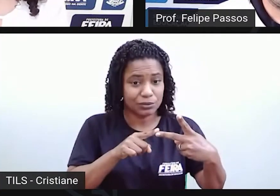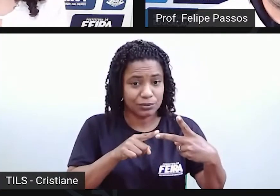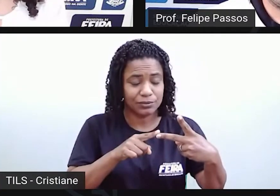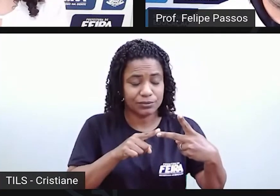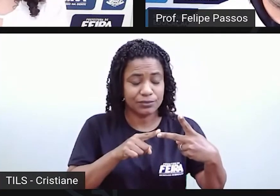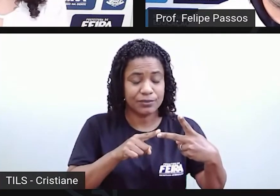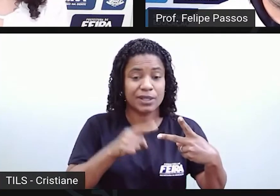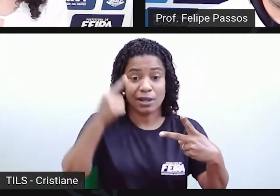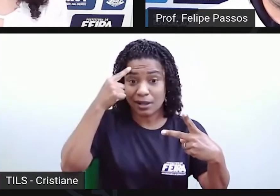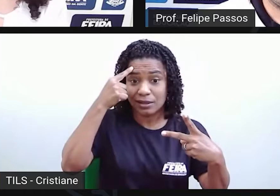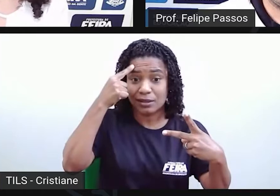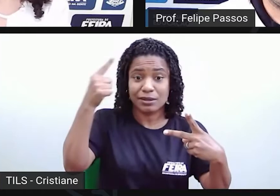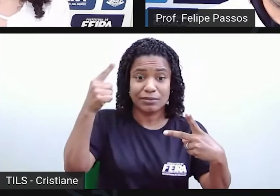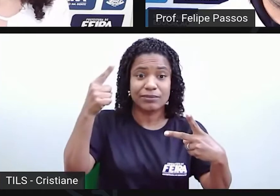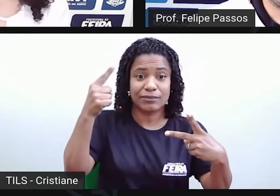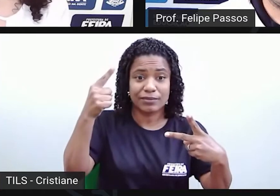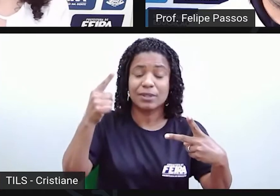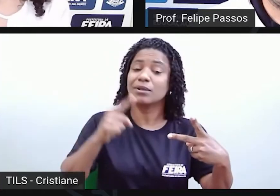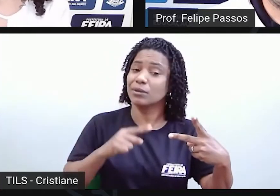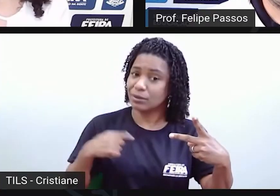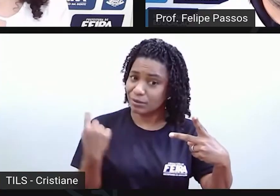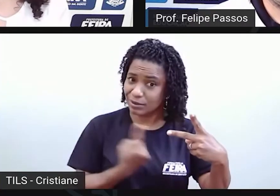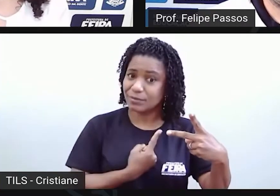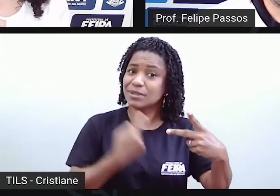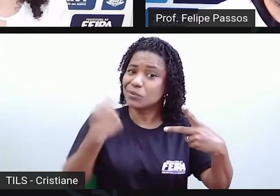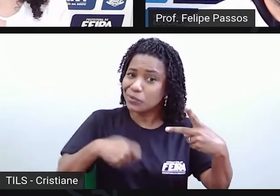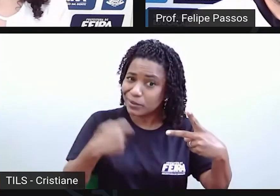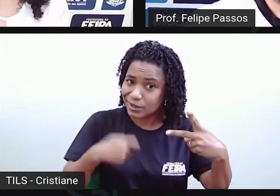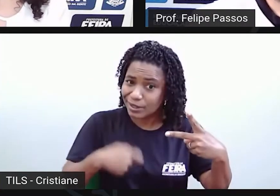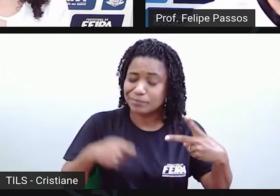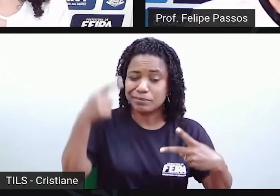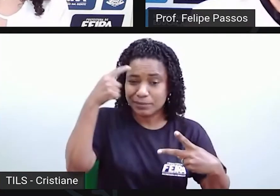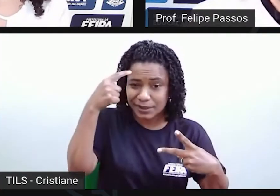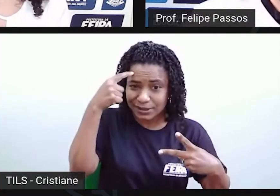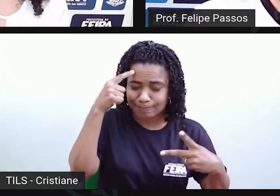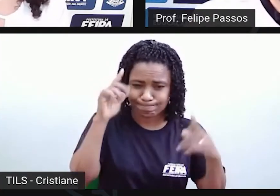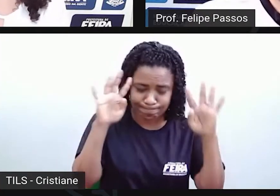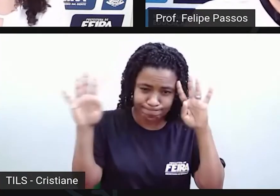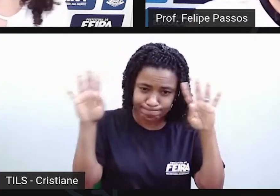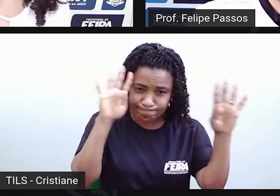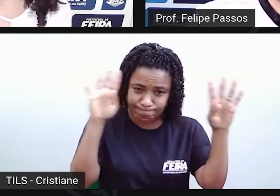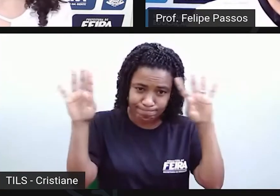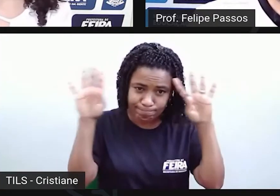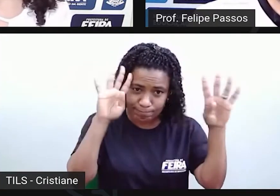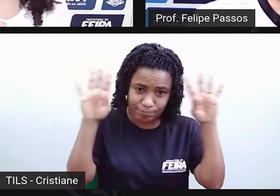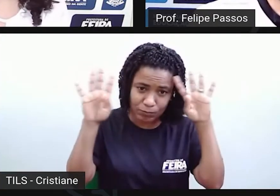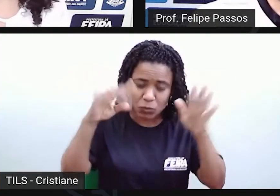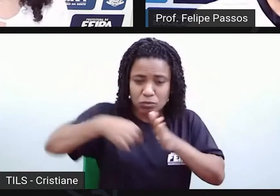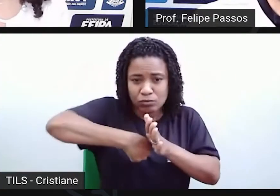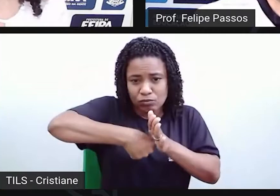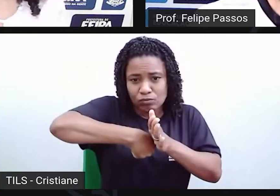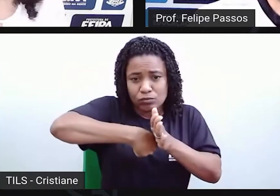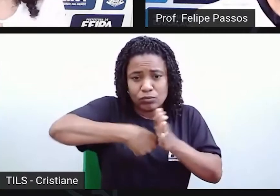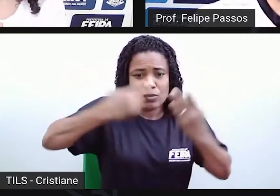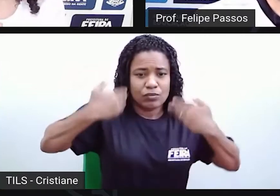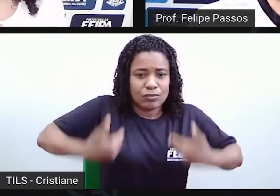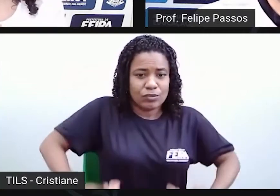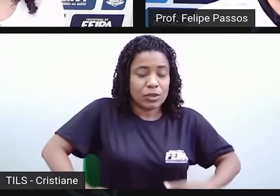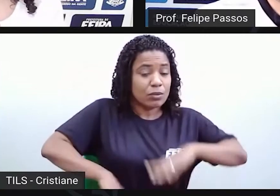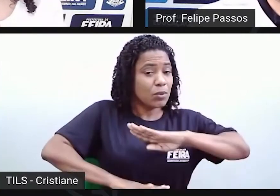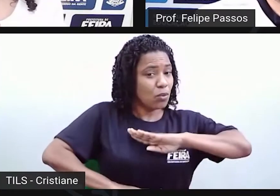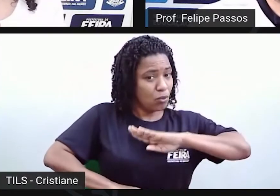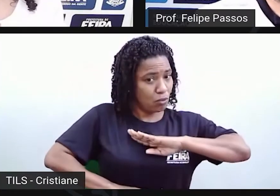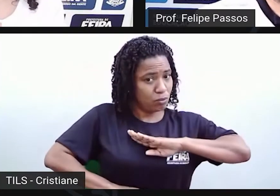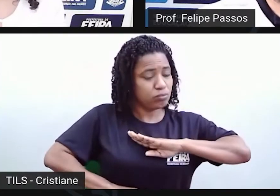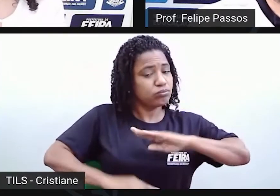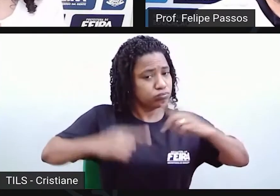a gente deve regular e deve pensar e refletir e propor sobre os nossos próprios corpos. E jamais tentar regular e